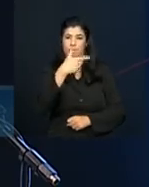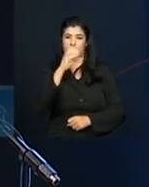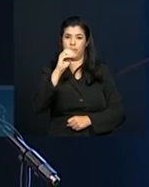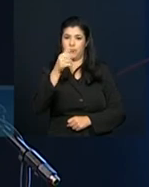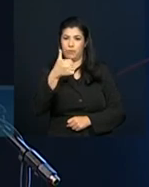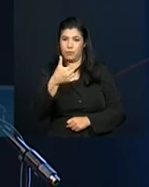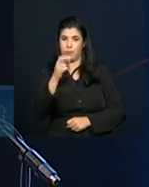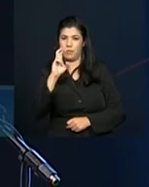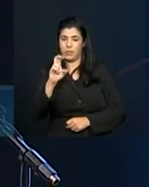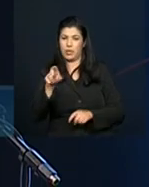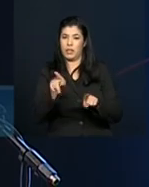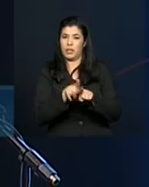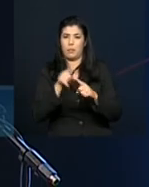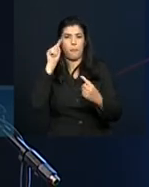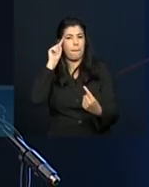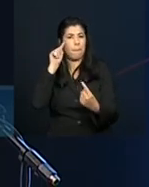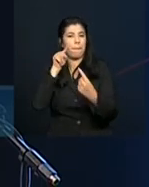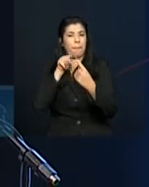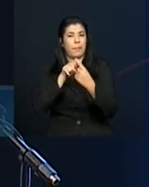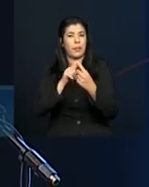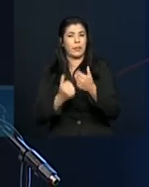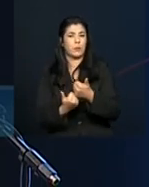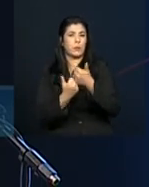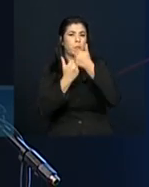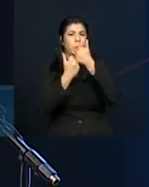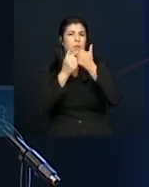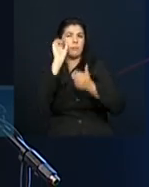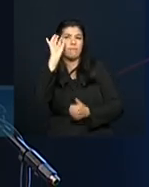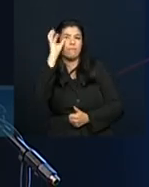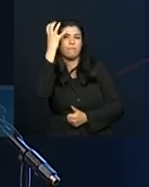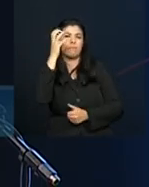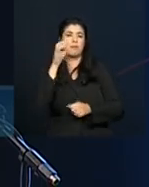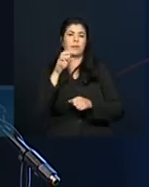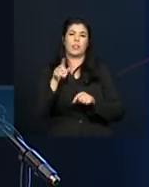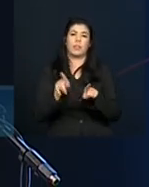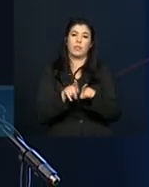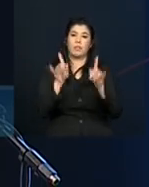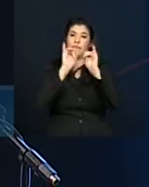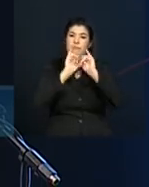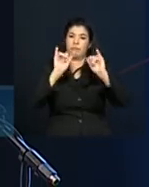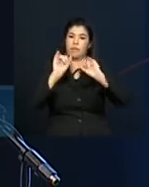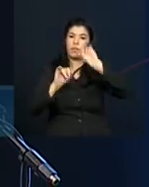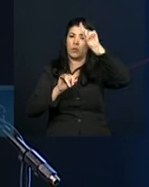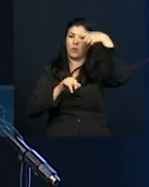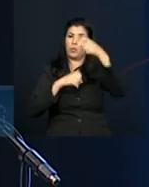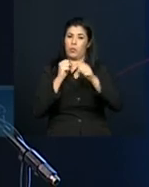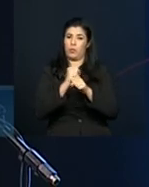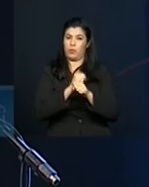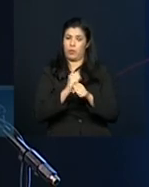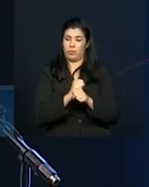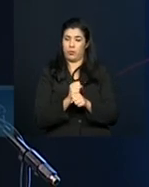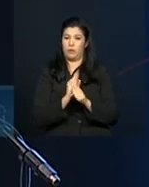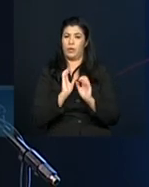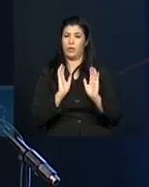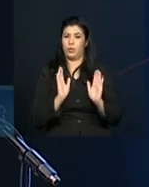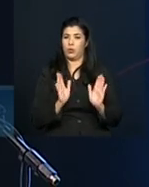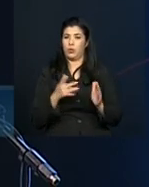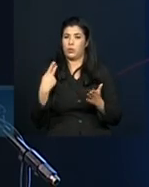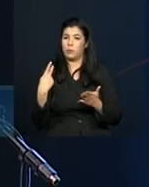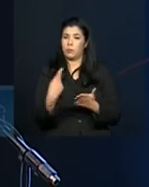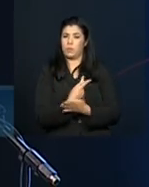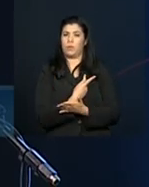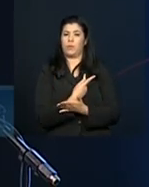estão para ser decididas, anunciadas já no próximo ano. Então, acho que é um momento